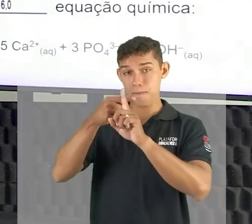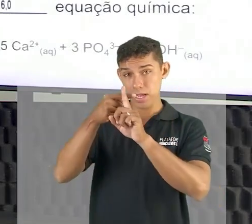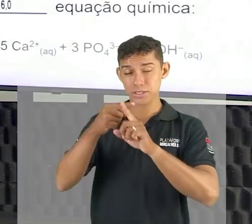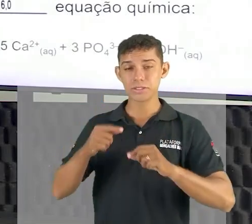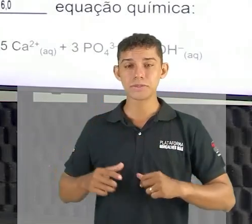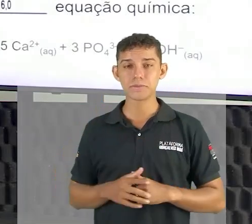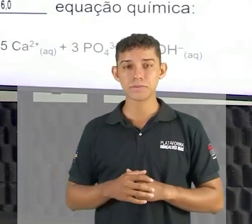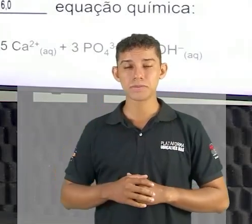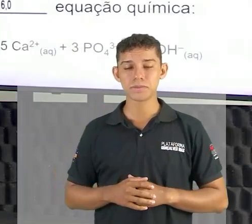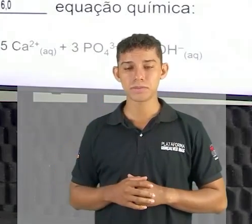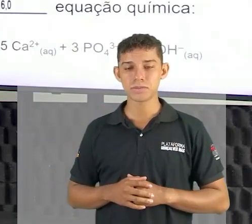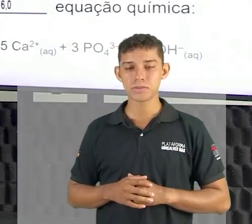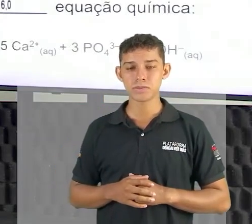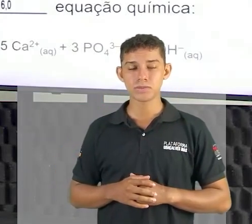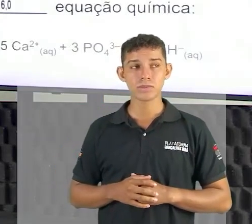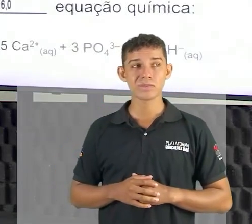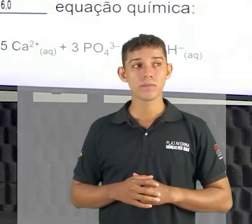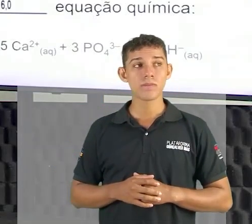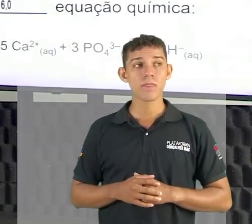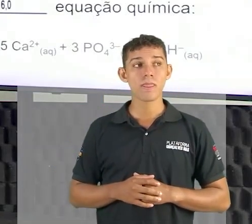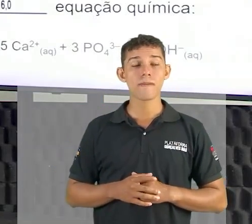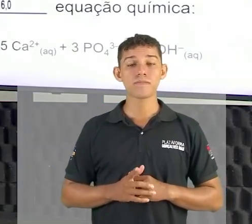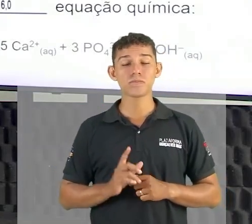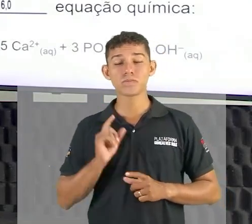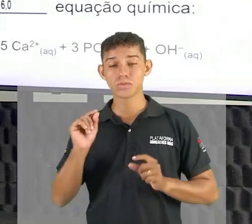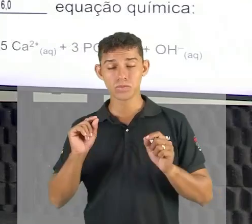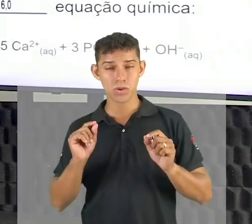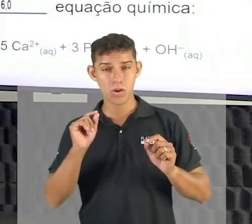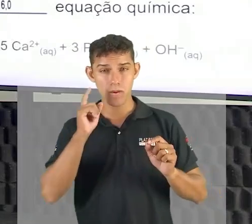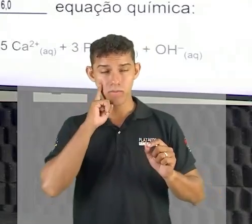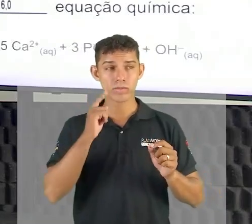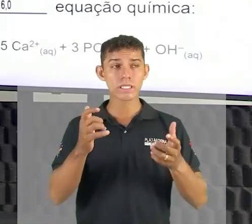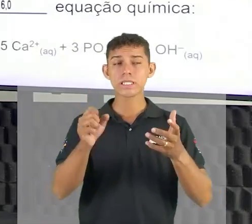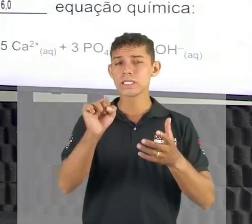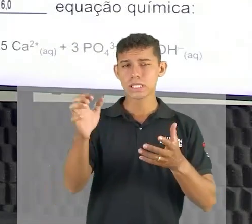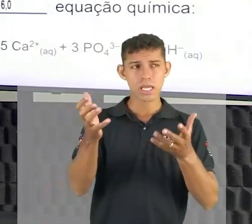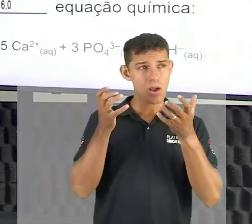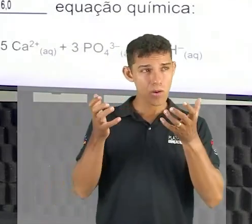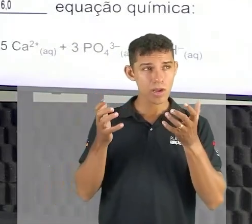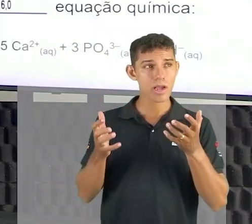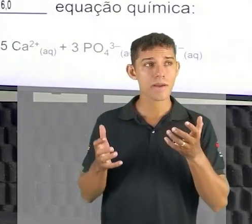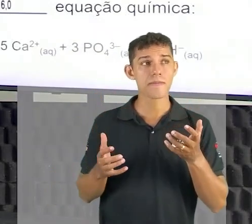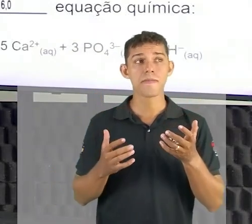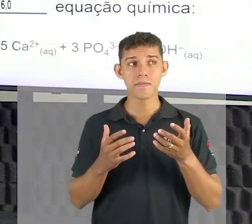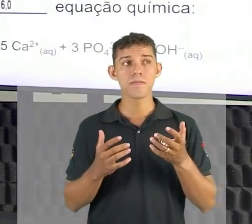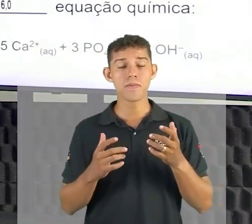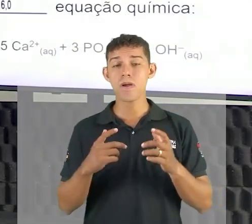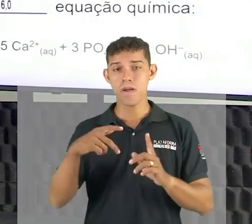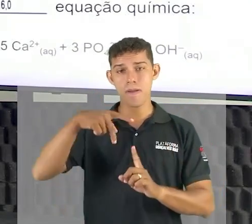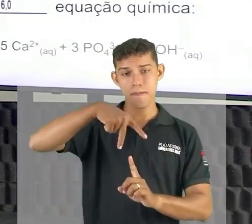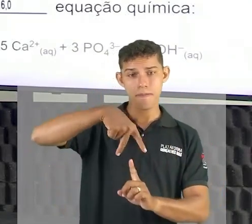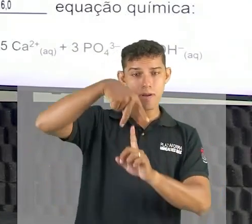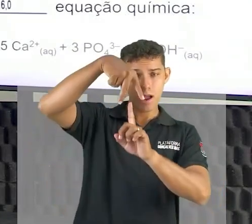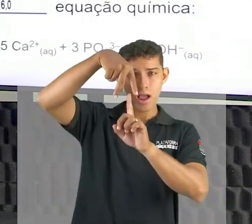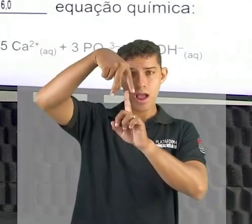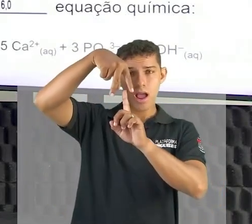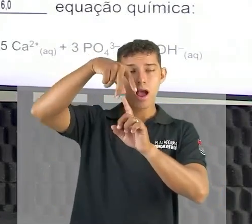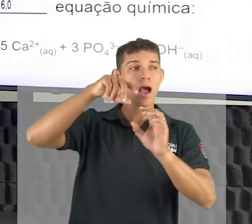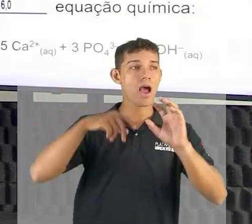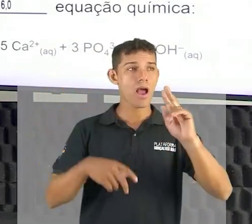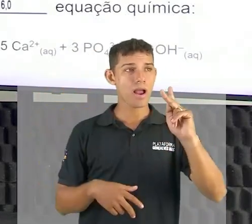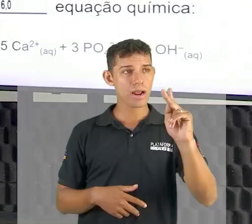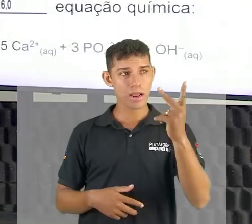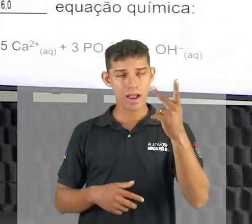Certo? E aí funciona assim, ó. Se eu quero uma coisa bem ácida, eu tenho que ter muito H+. E para ter